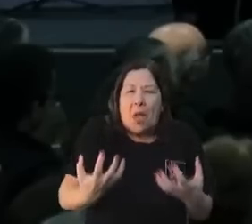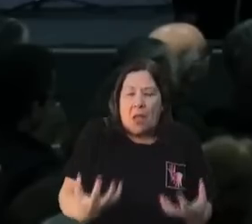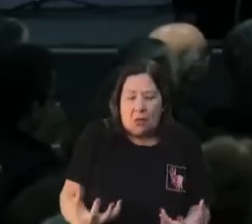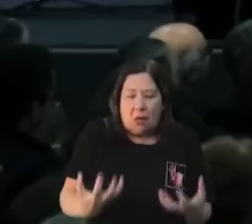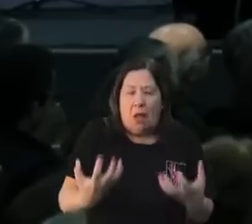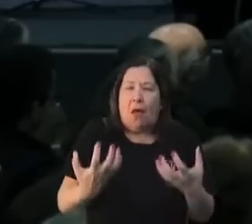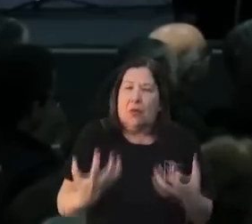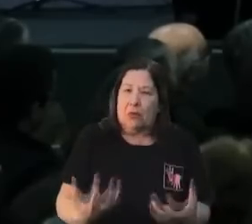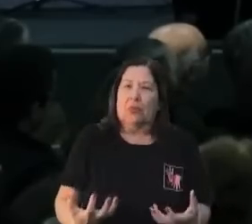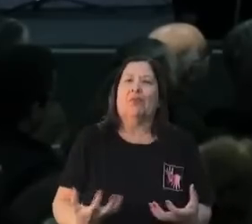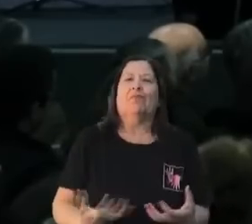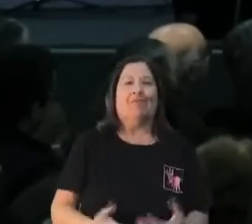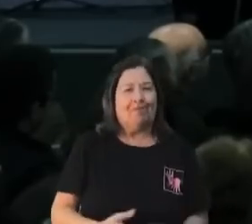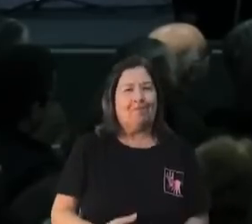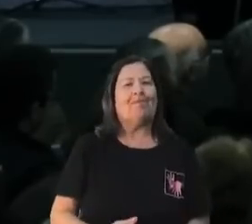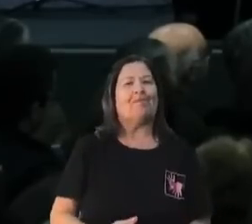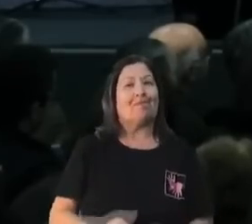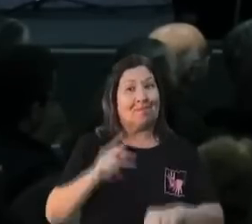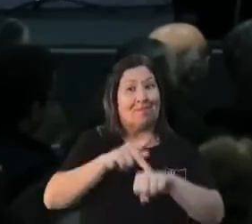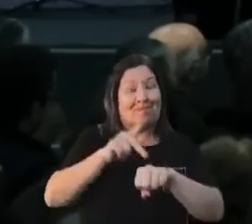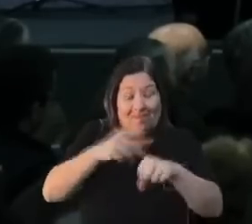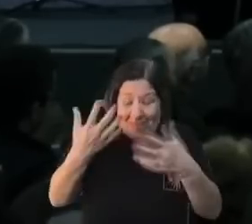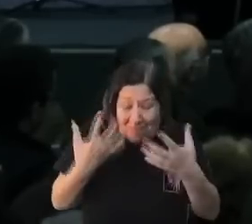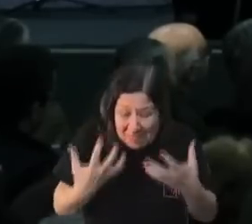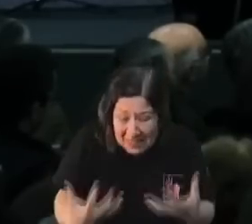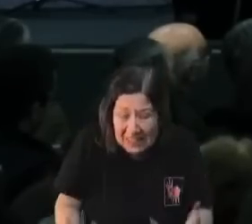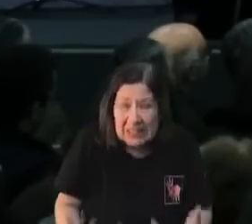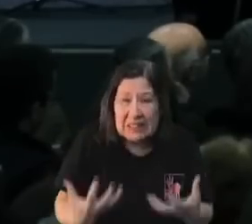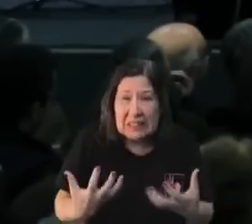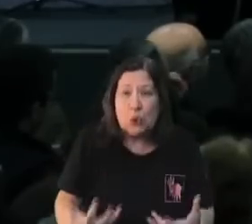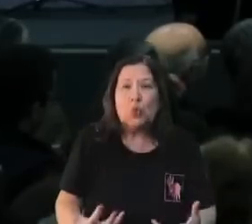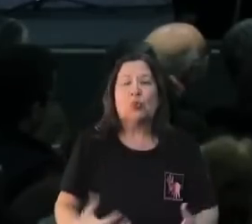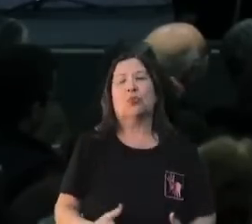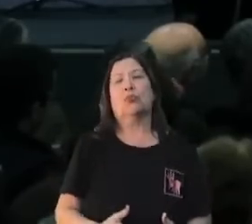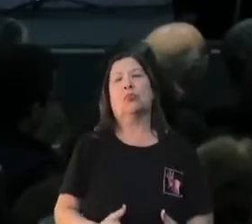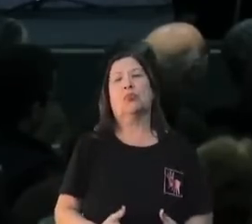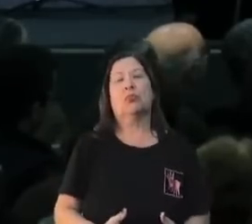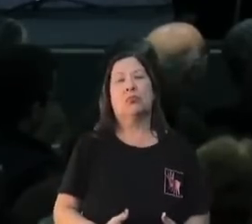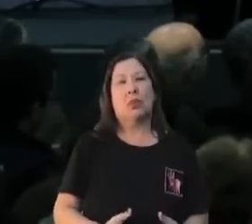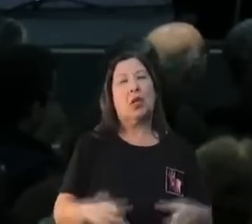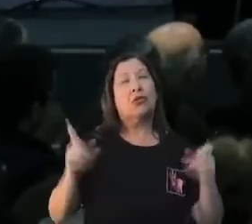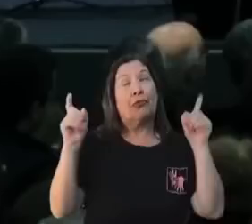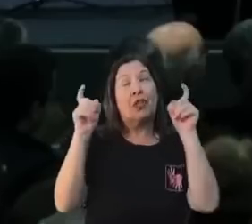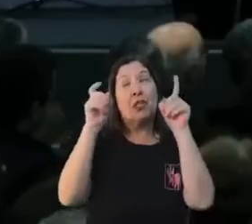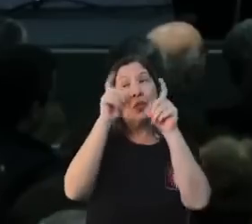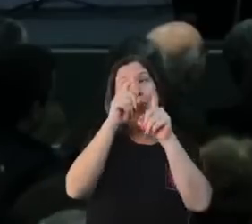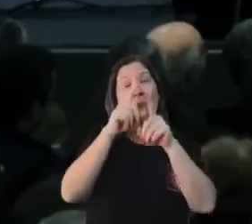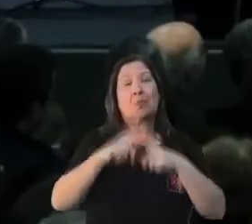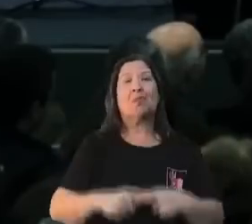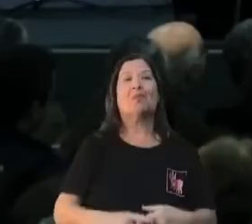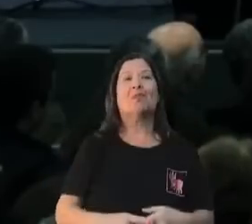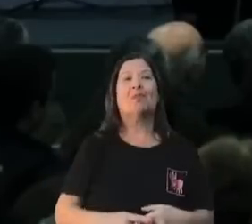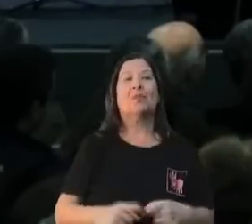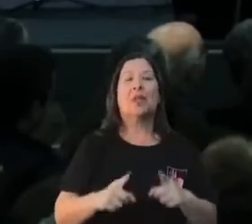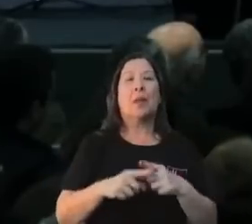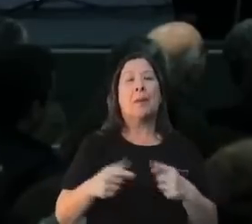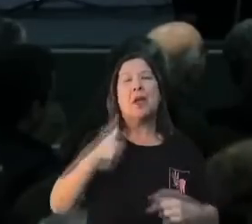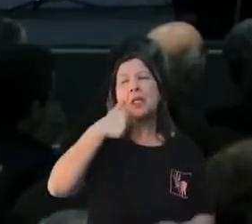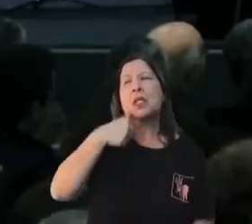fechado, tem que abrir a pedra, tem que colocar o corpo, tem que fechar a pedra, e as mulheres estão olhando e vendo onde